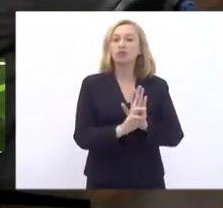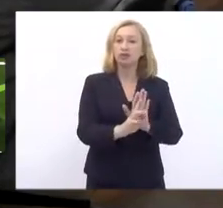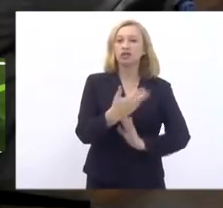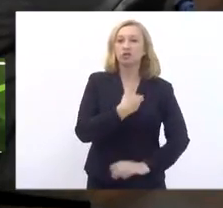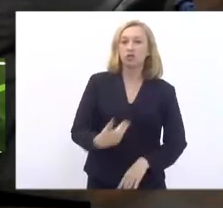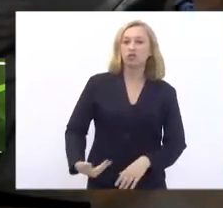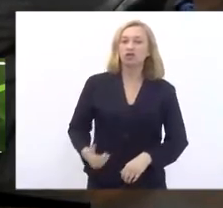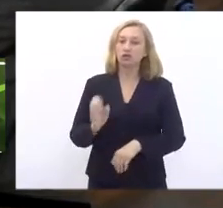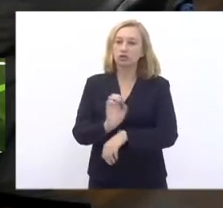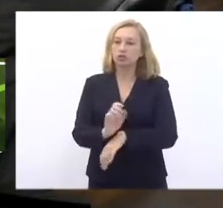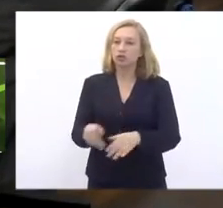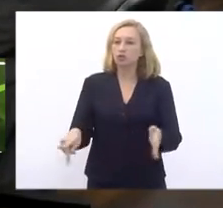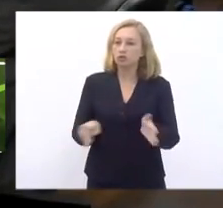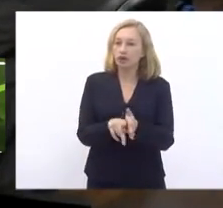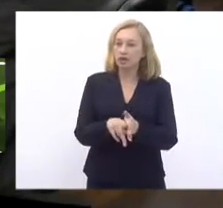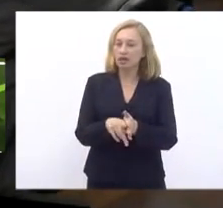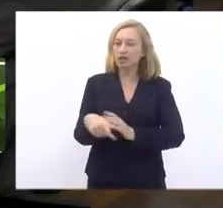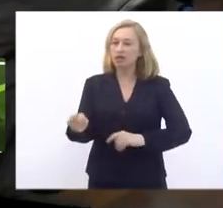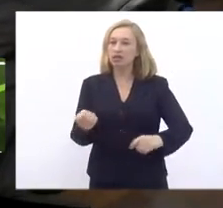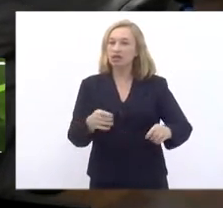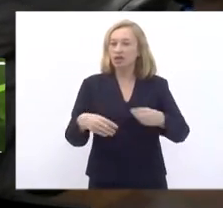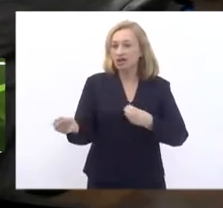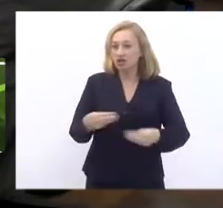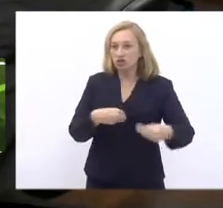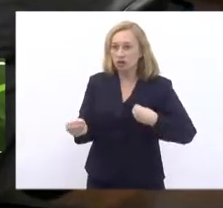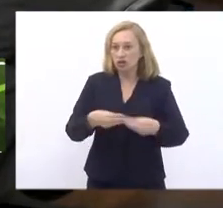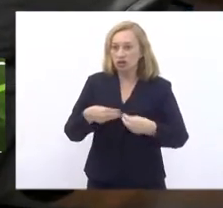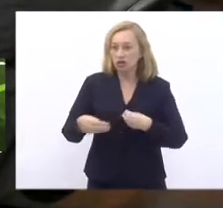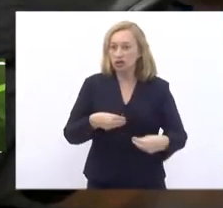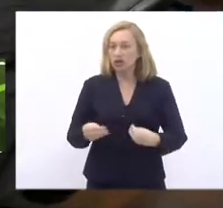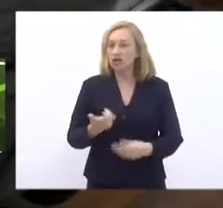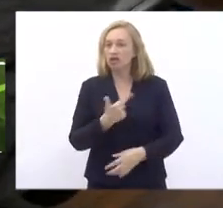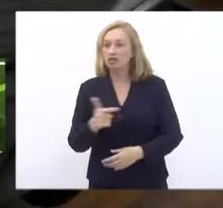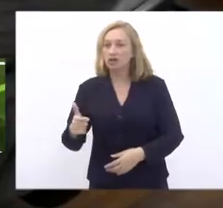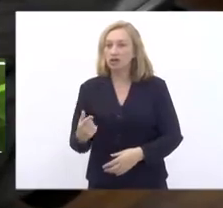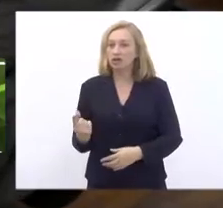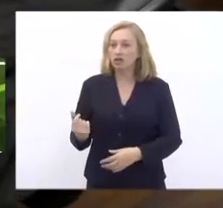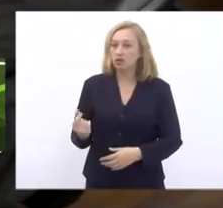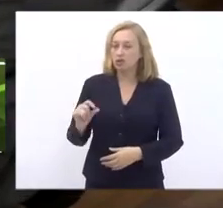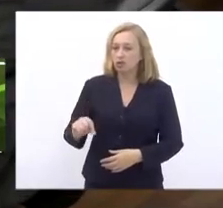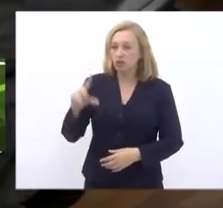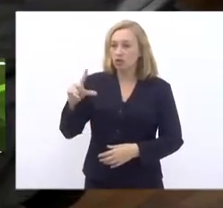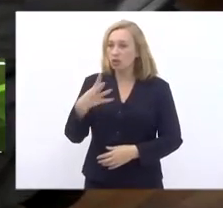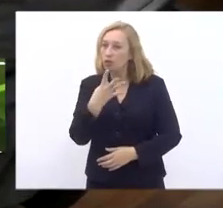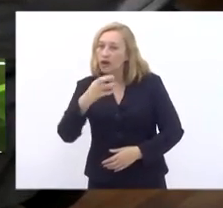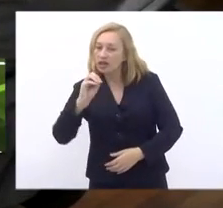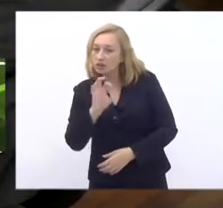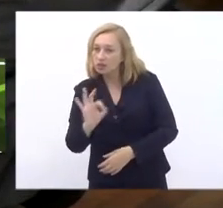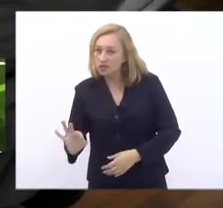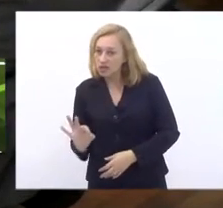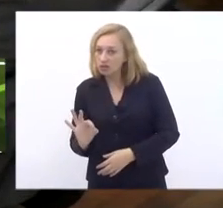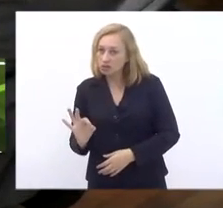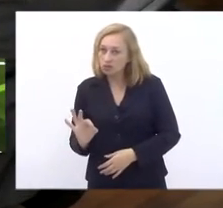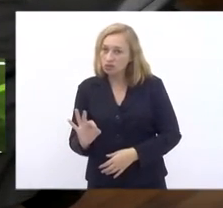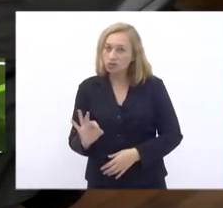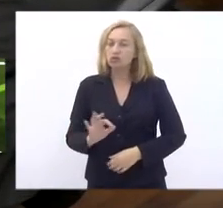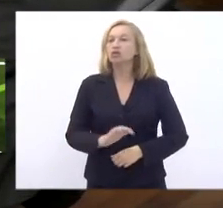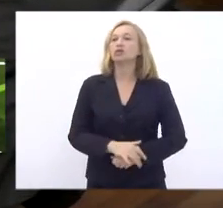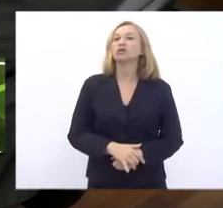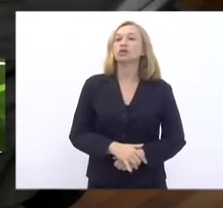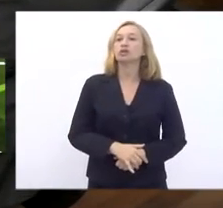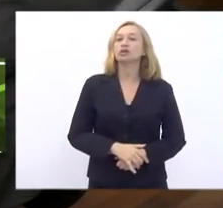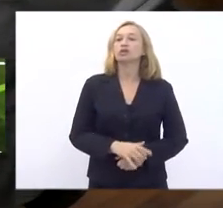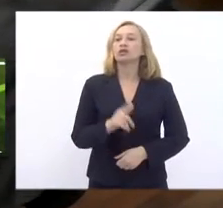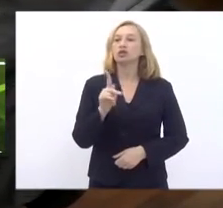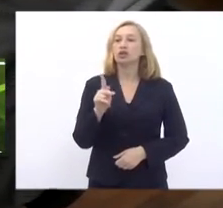Estado, que fazem parte das articulações para que não tenha um aumento de 40%, tendo em vista que é o índice que foi fixado anteriormente de